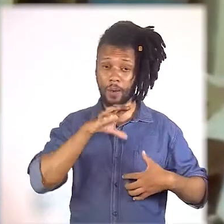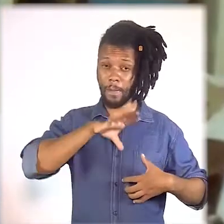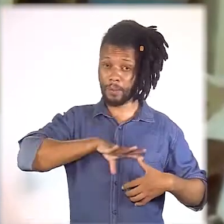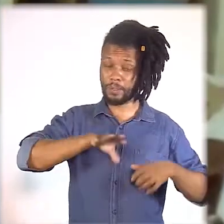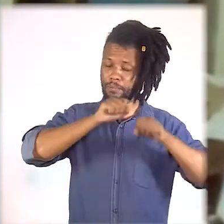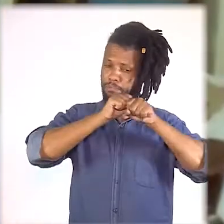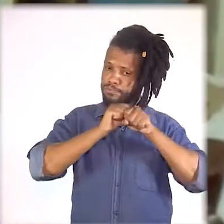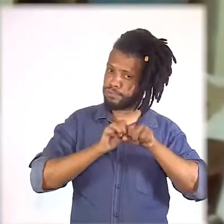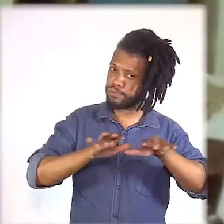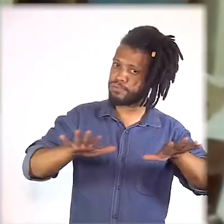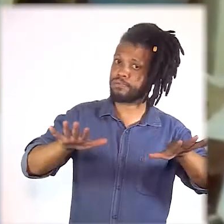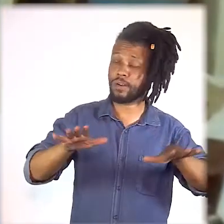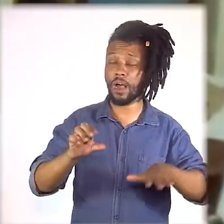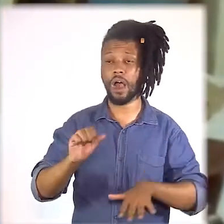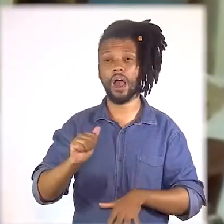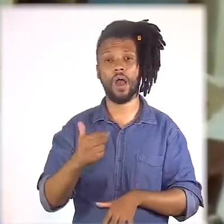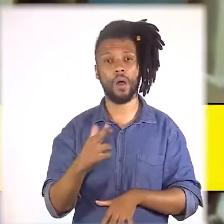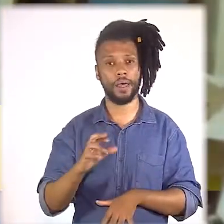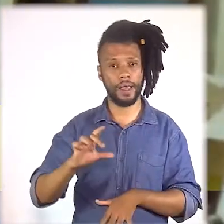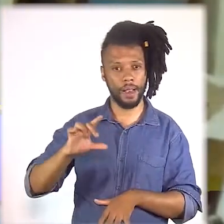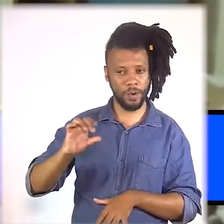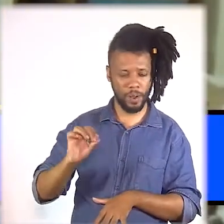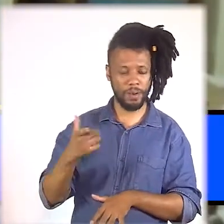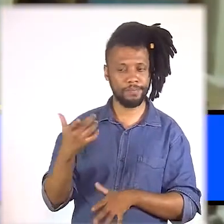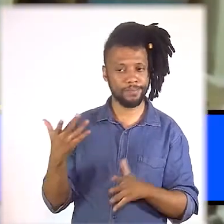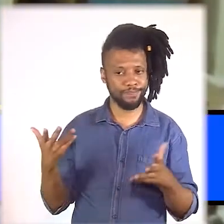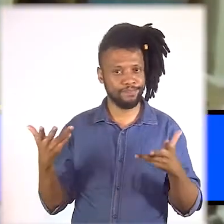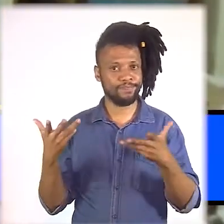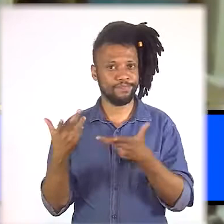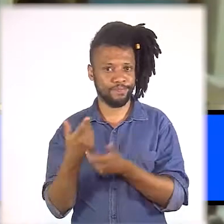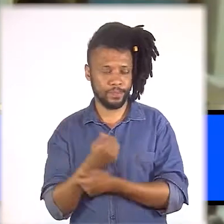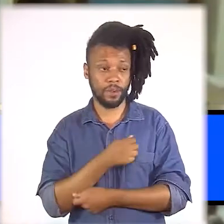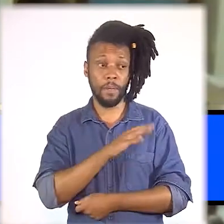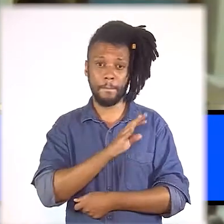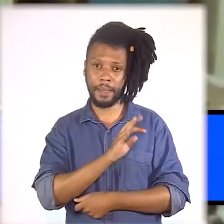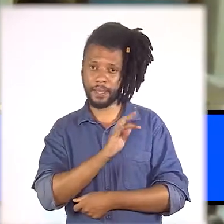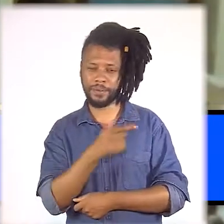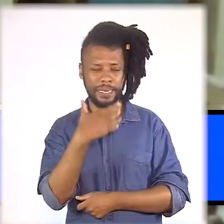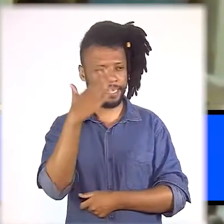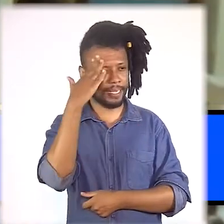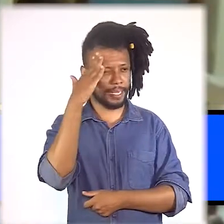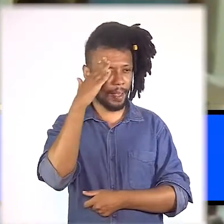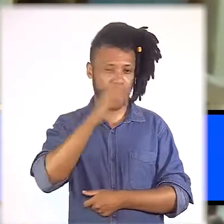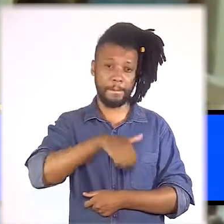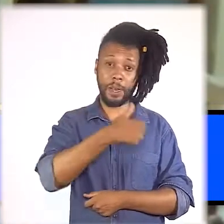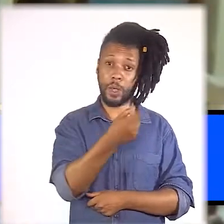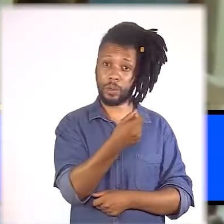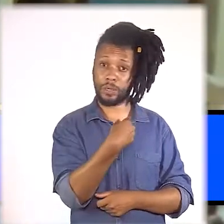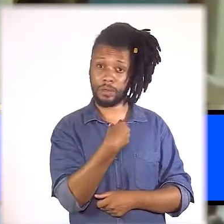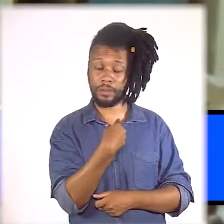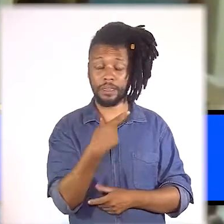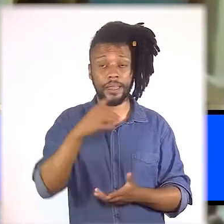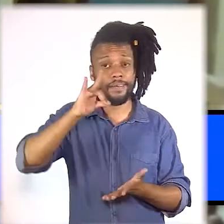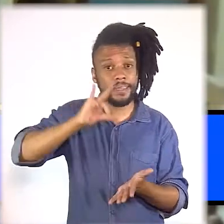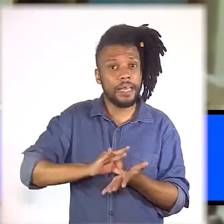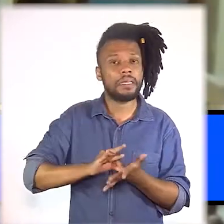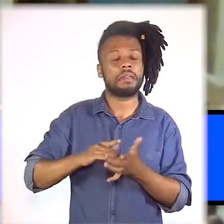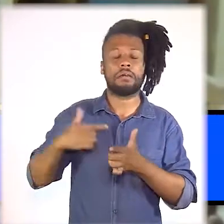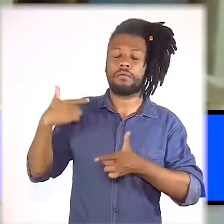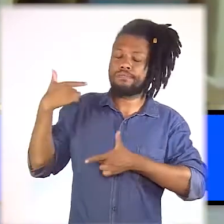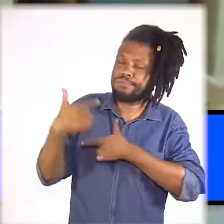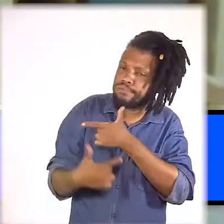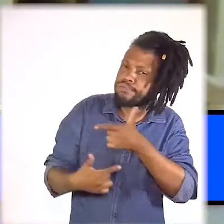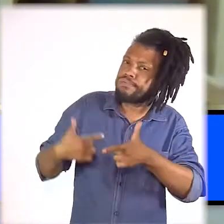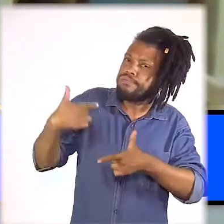língua e o Aurélio era uma figura impressionante, o Beto sabe disso melhor do que eu. Na verdade, ele trabalhava o tempo todo.